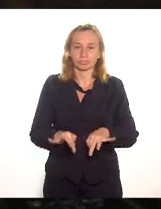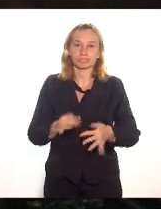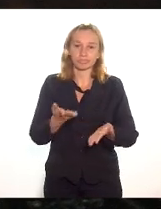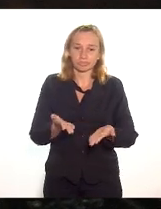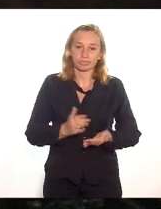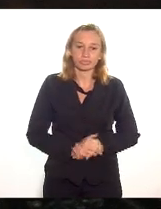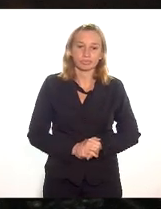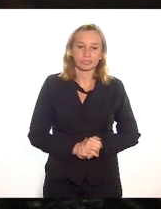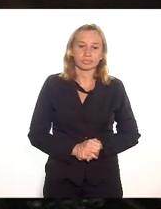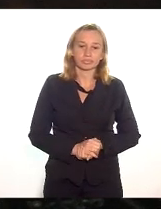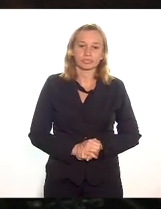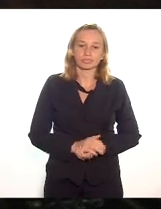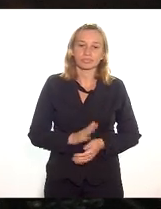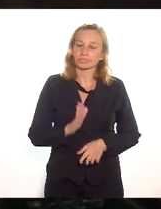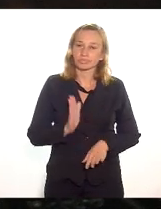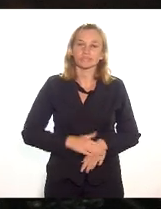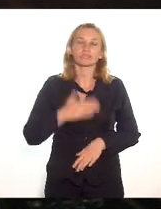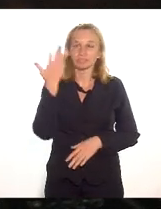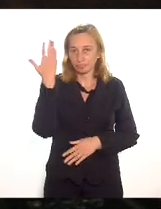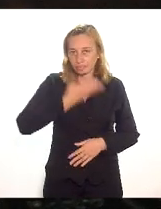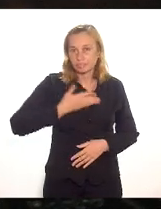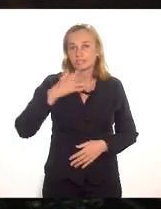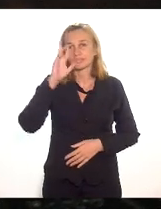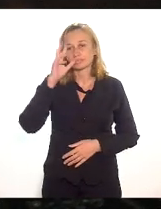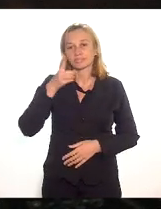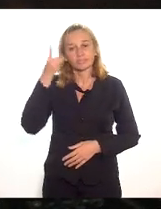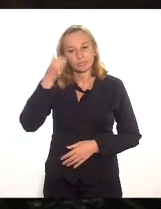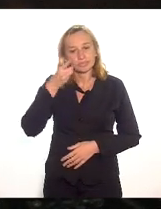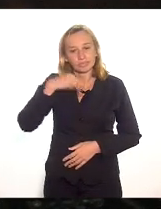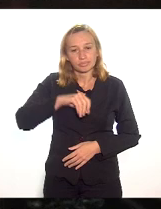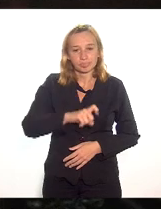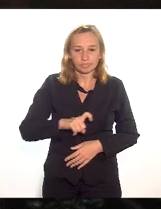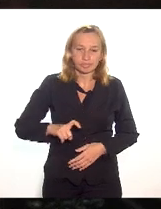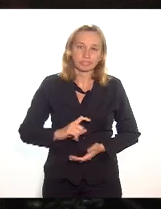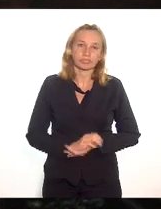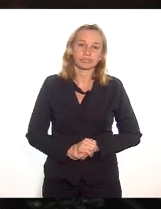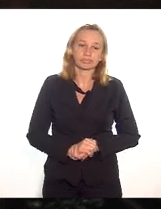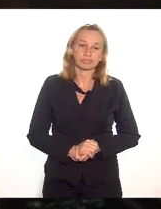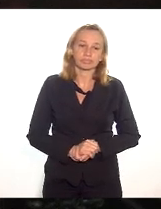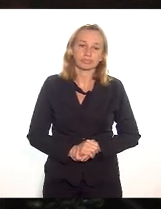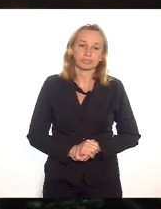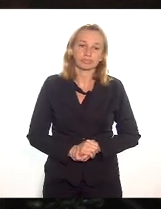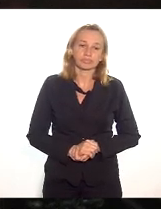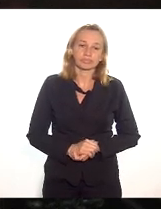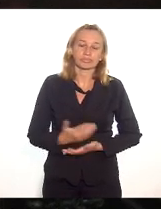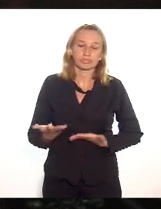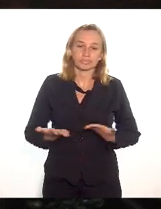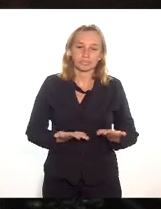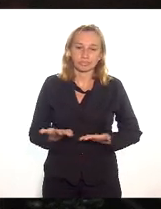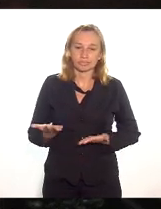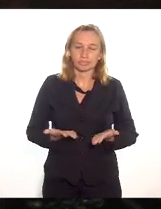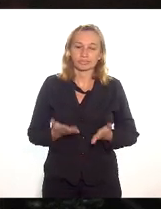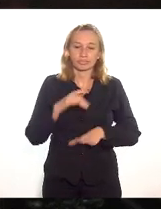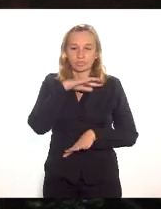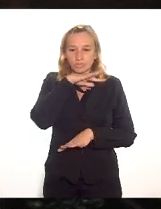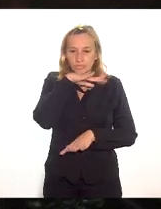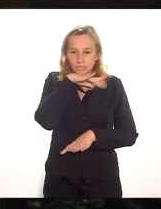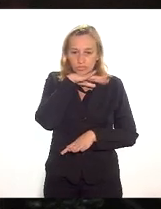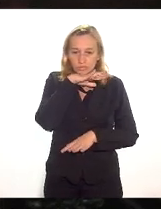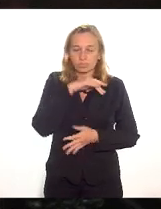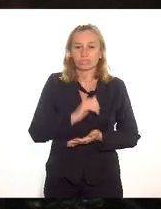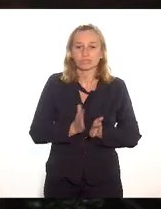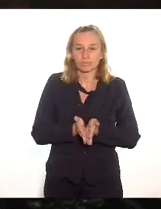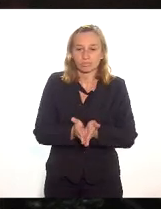escrachado, já está mais do que provado, deputado Max Lemos, através do serviço precário e de péssima qualidade que as